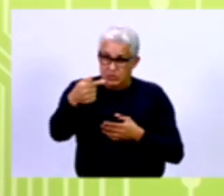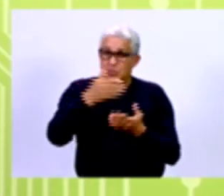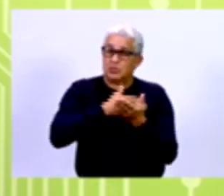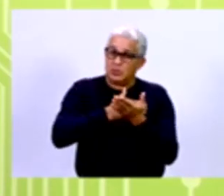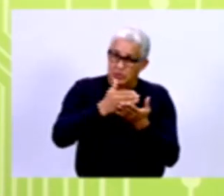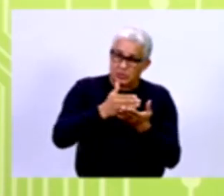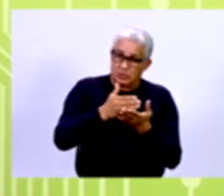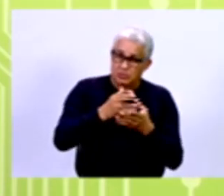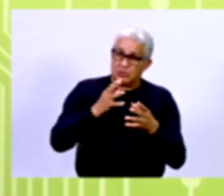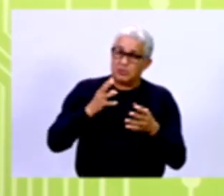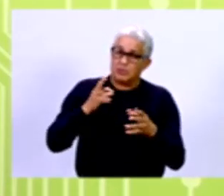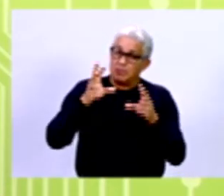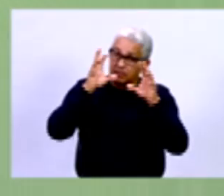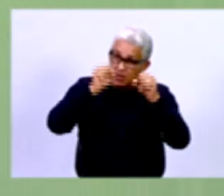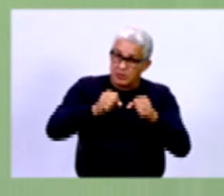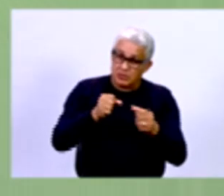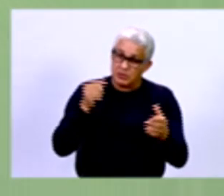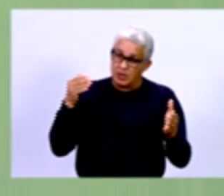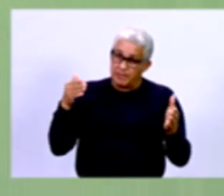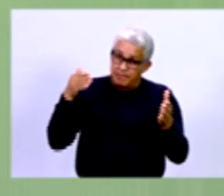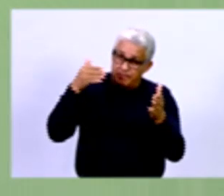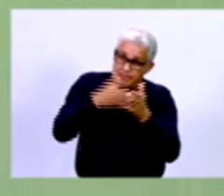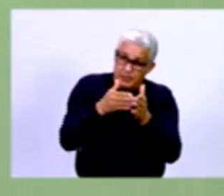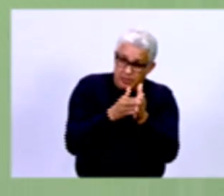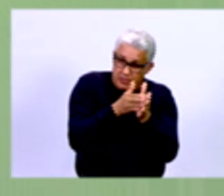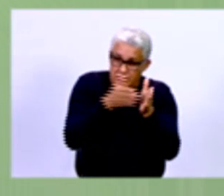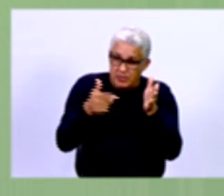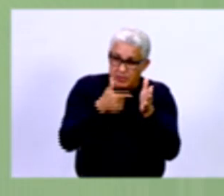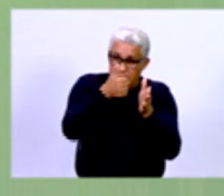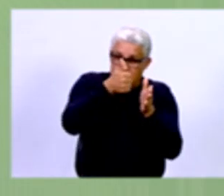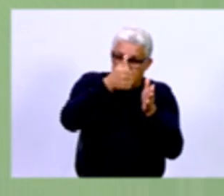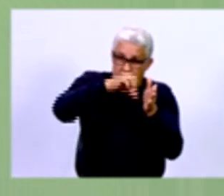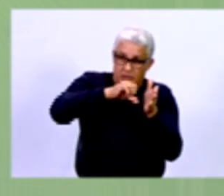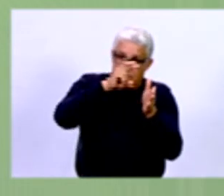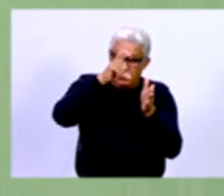nós pegamos a partir de 1950. Vamos ver, então,